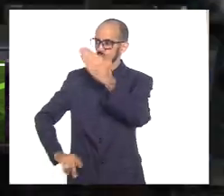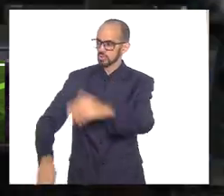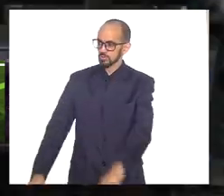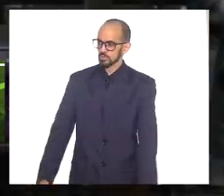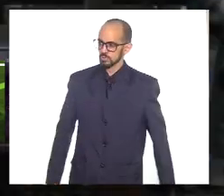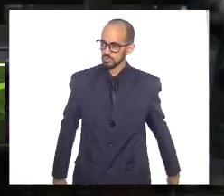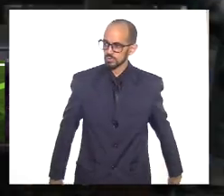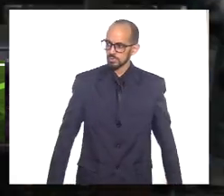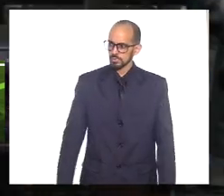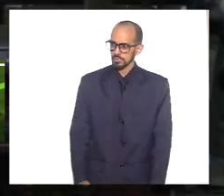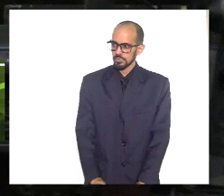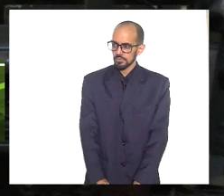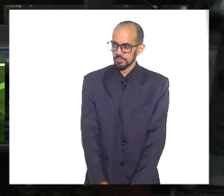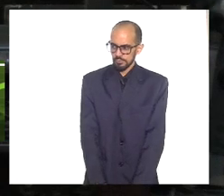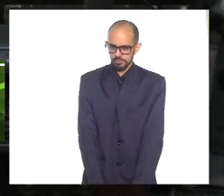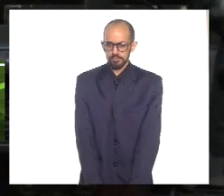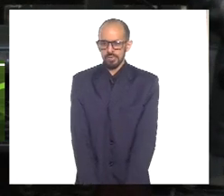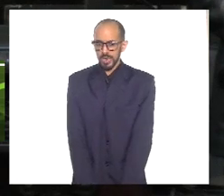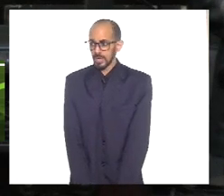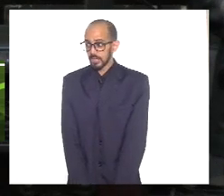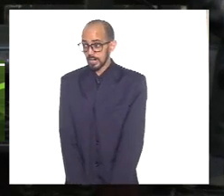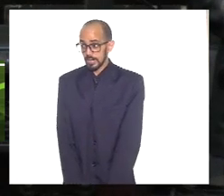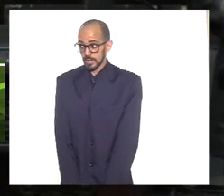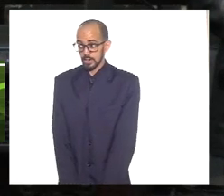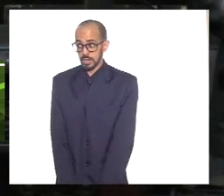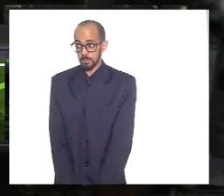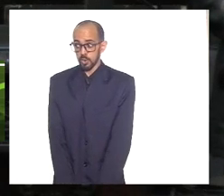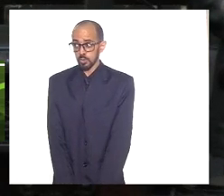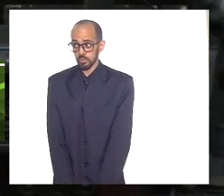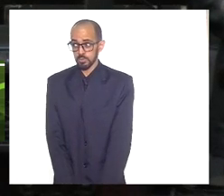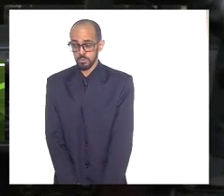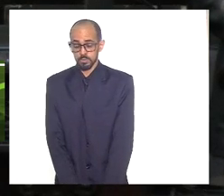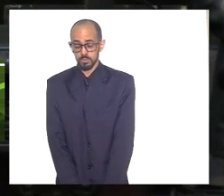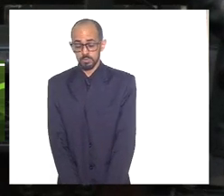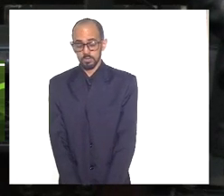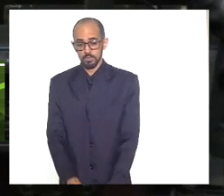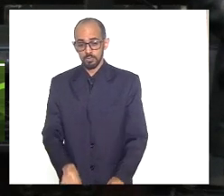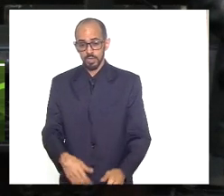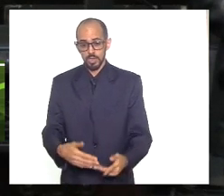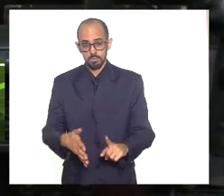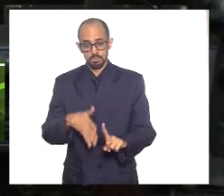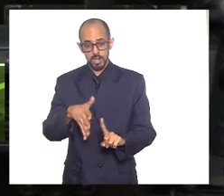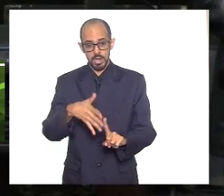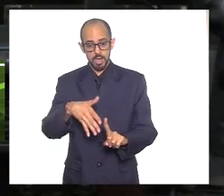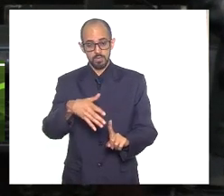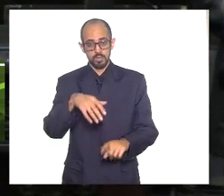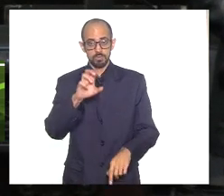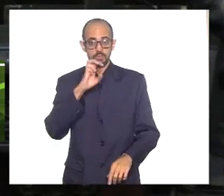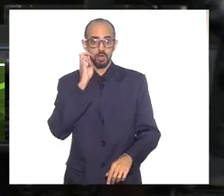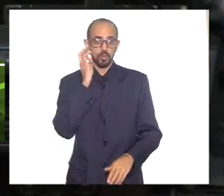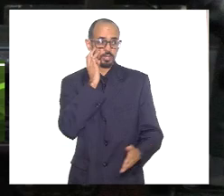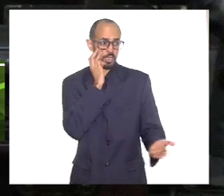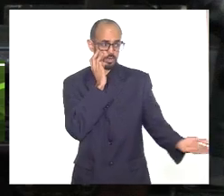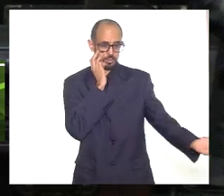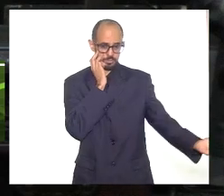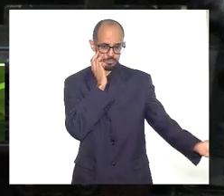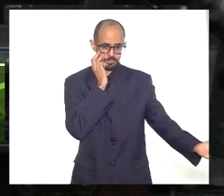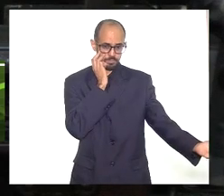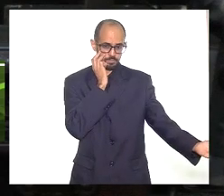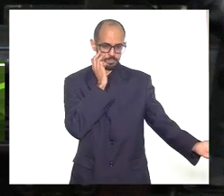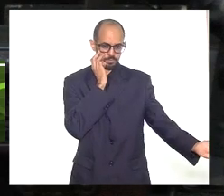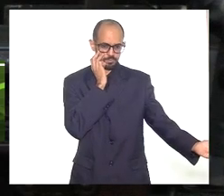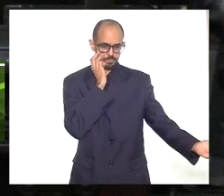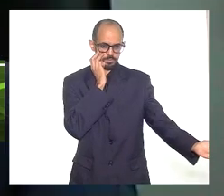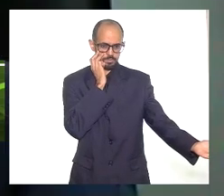deputado Eliomar. Passa a palavra para o deputado Valdeque Carneiro. Deputado